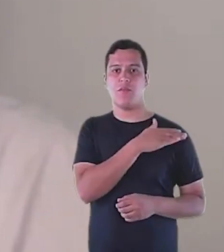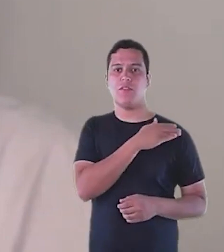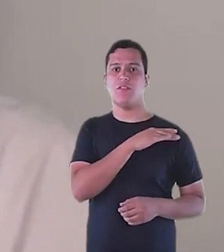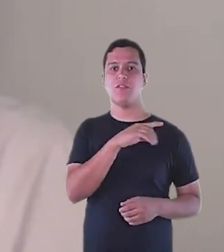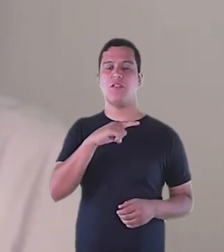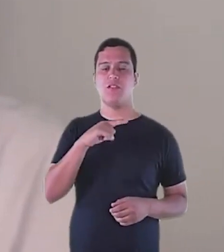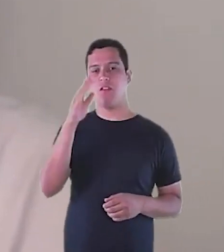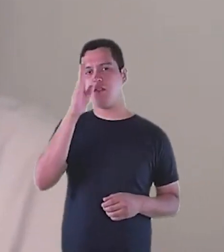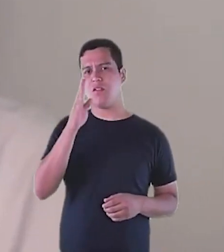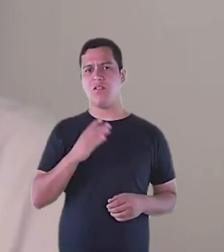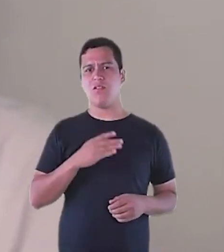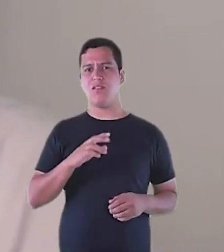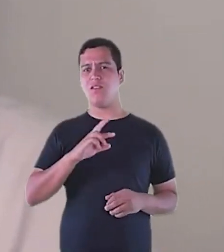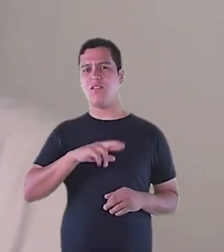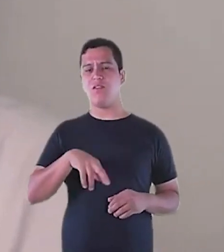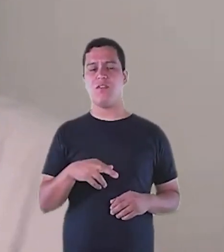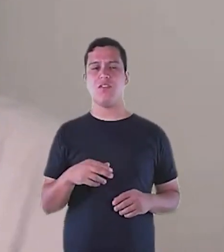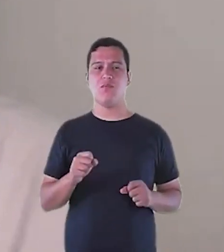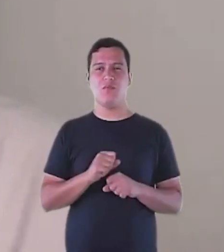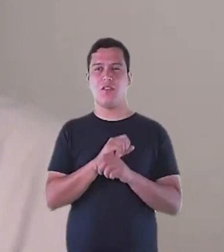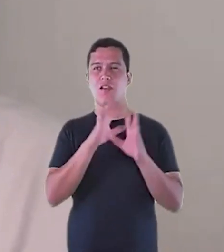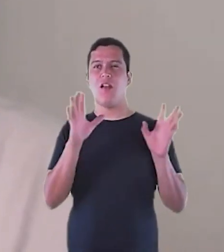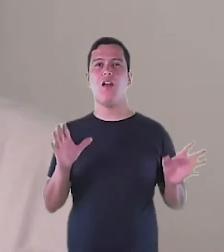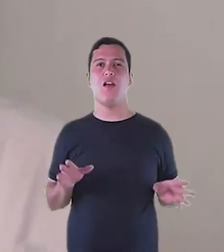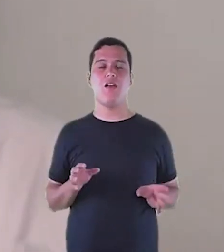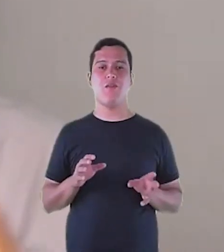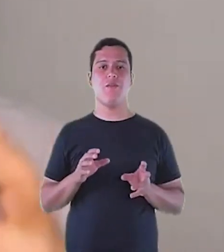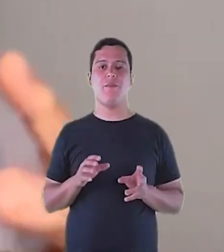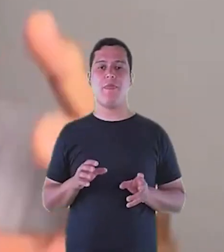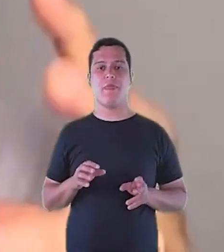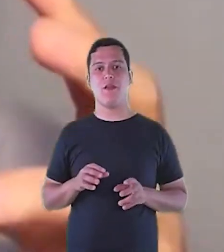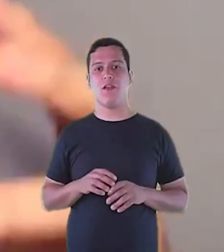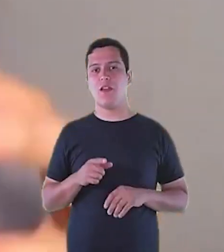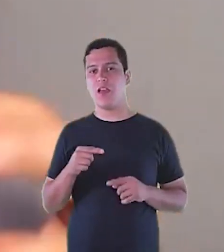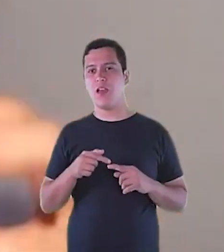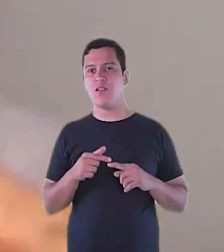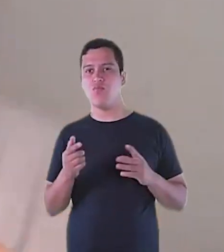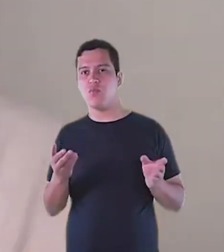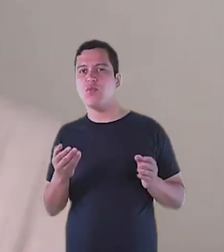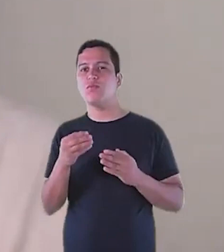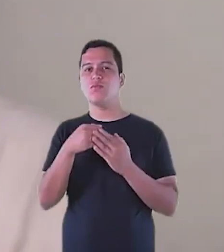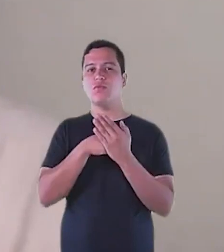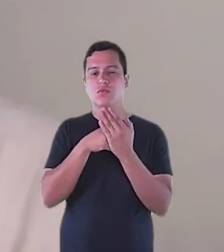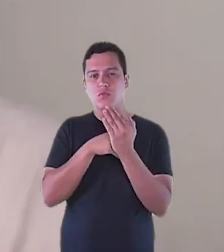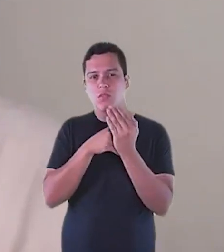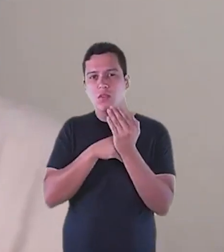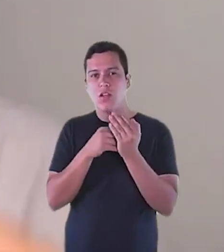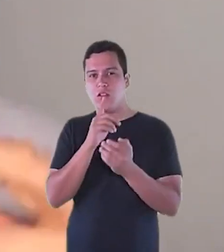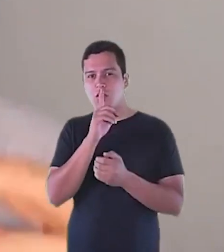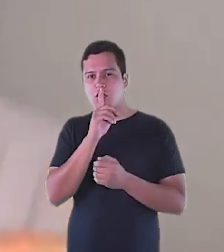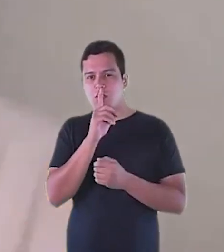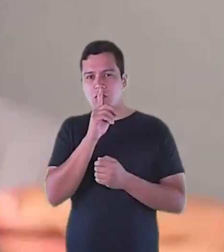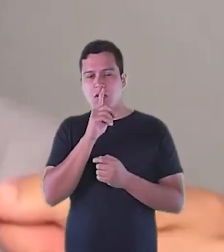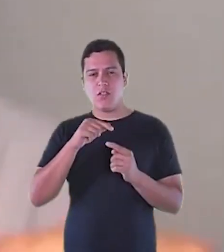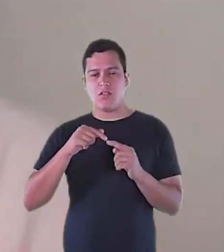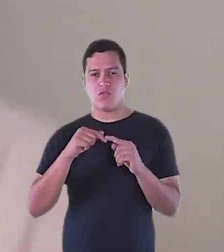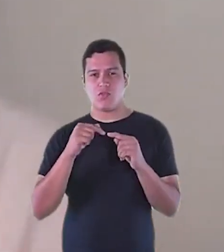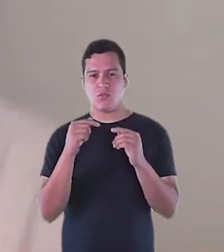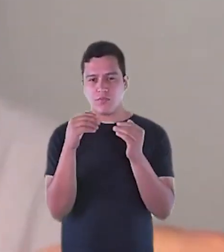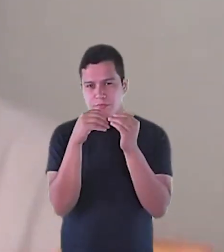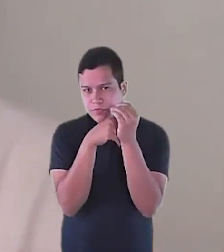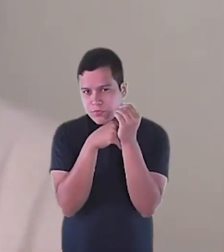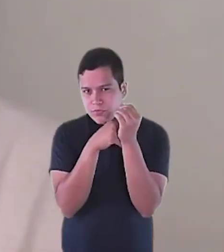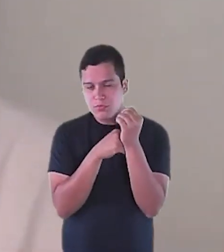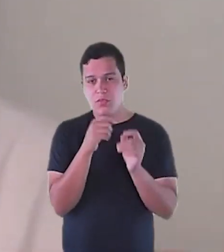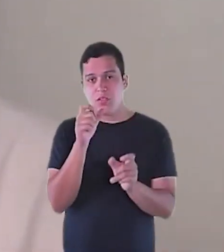que provoca a notícia e reação em rede social. É um racismo cúmplice, silencioso, de pessoas que ouvem um